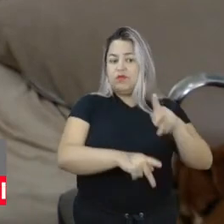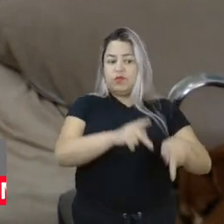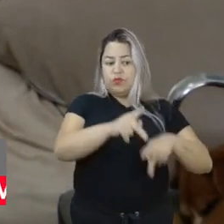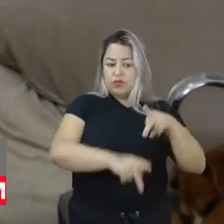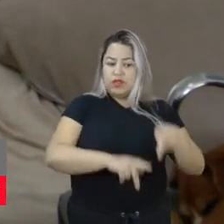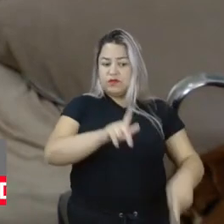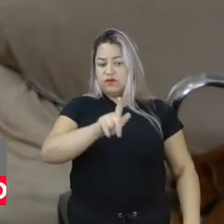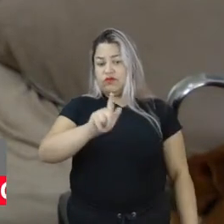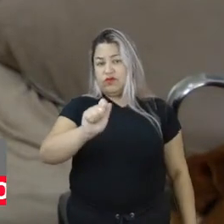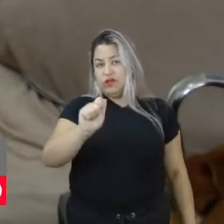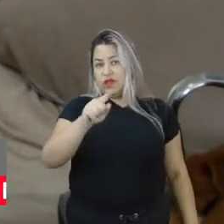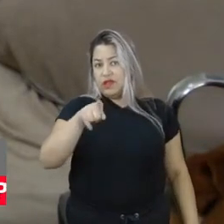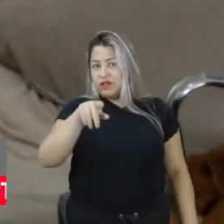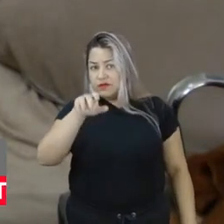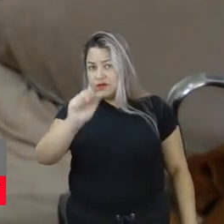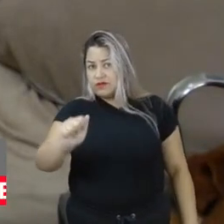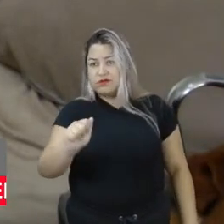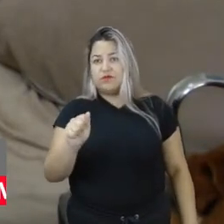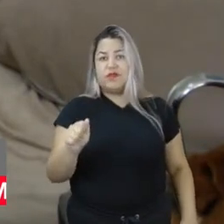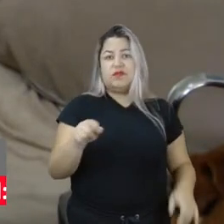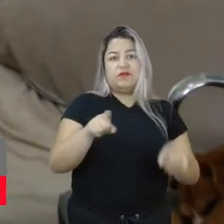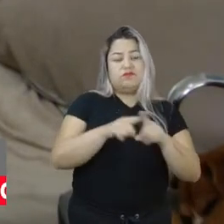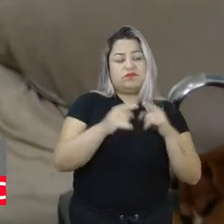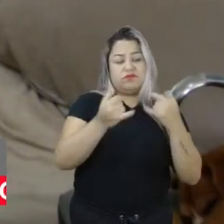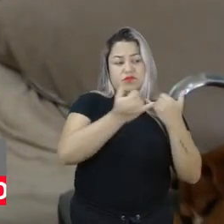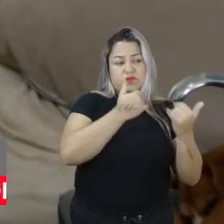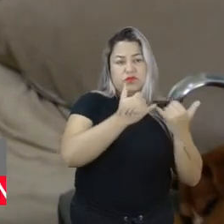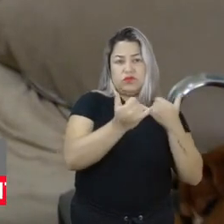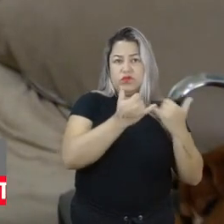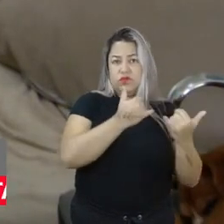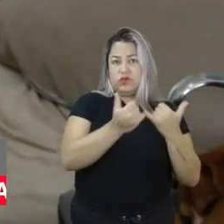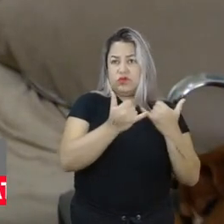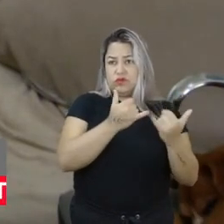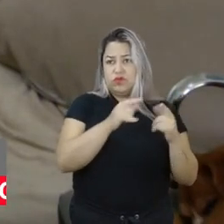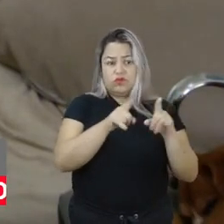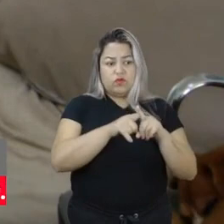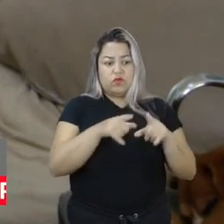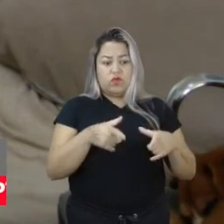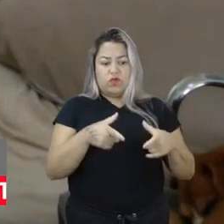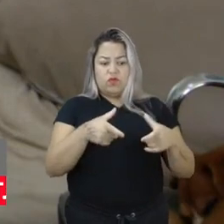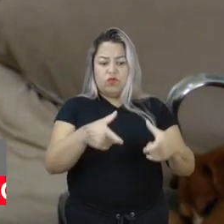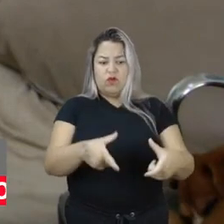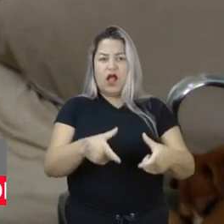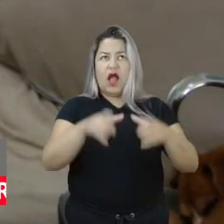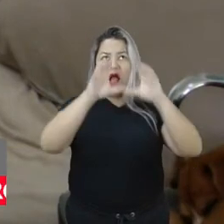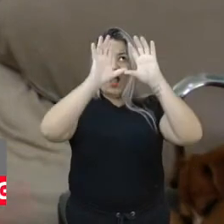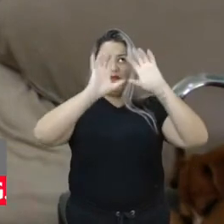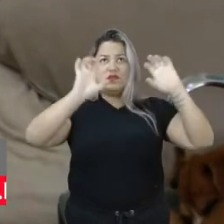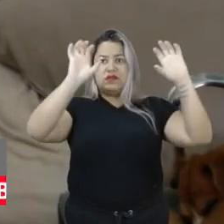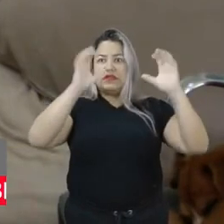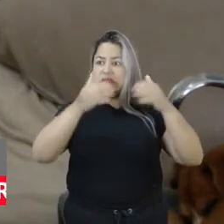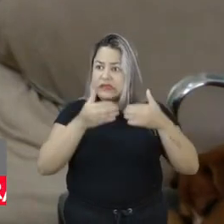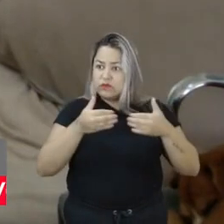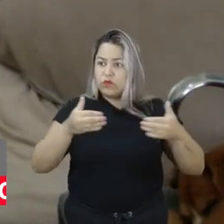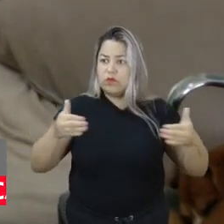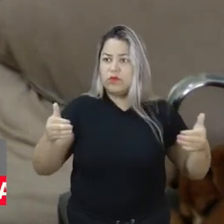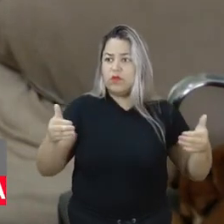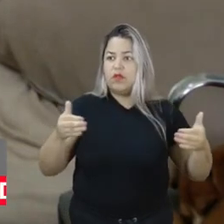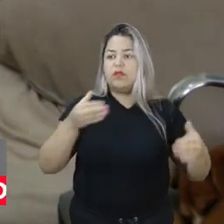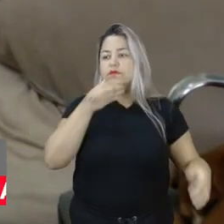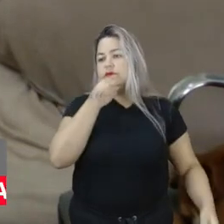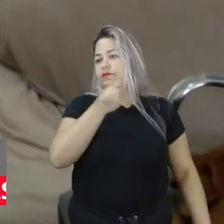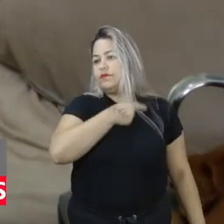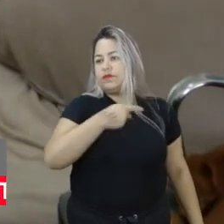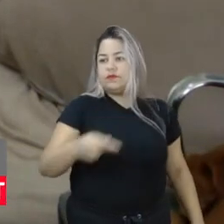tem sido submetida a condições semelhantes ao de um campo de concentração a céu aberto. É contra isso que o presidente